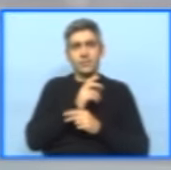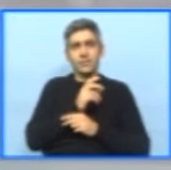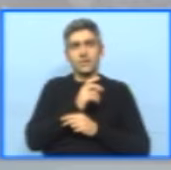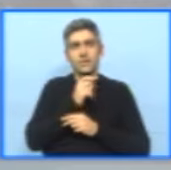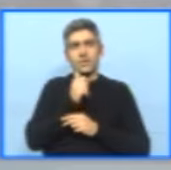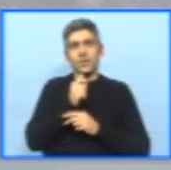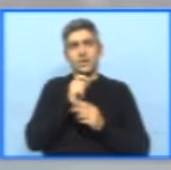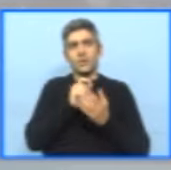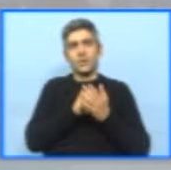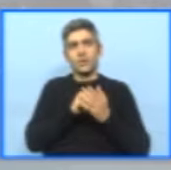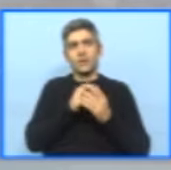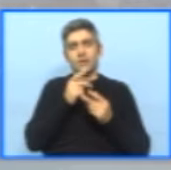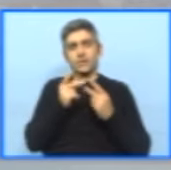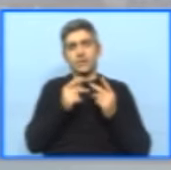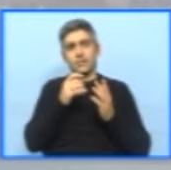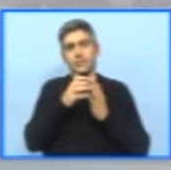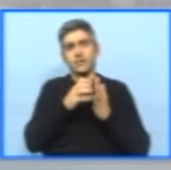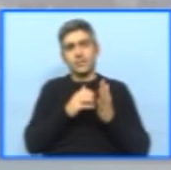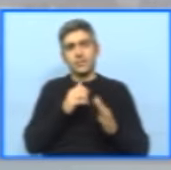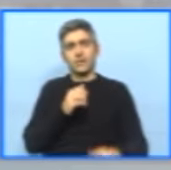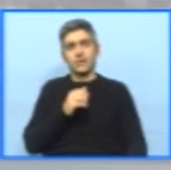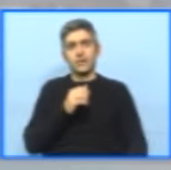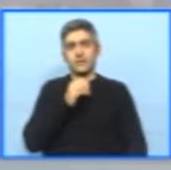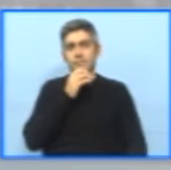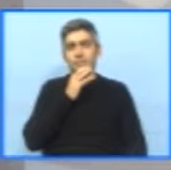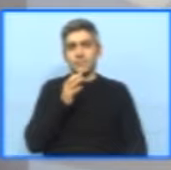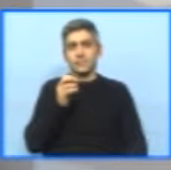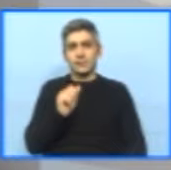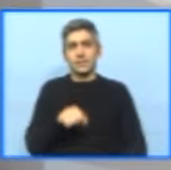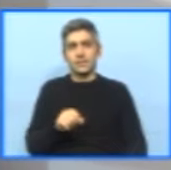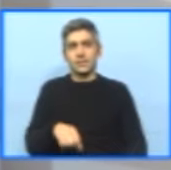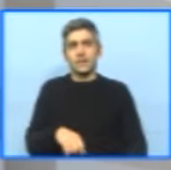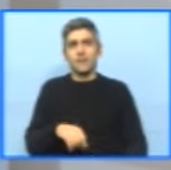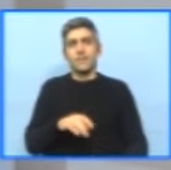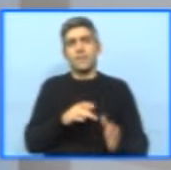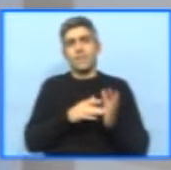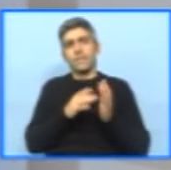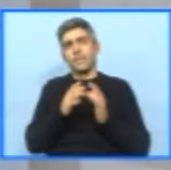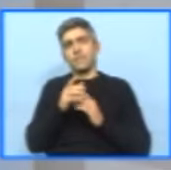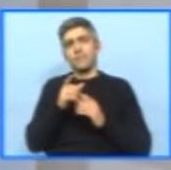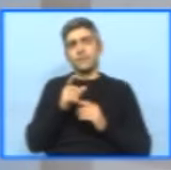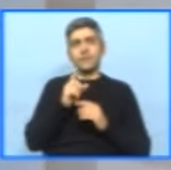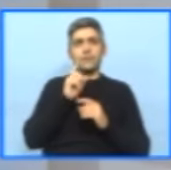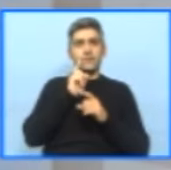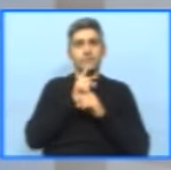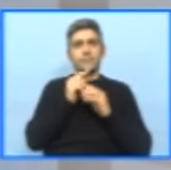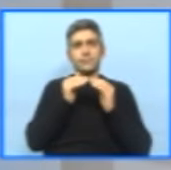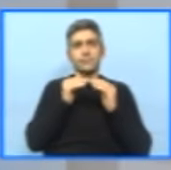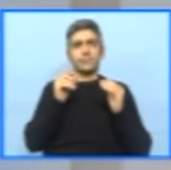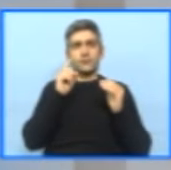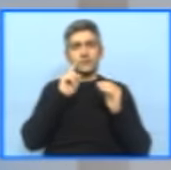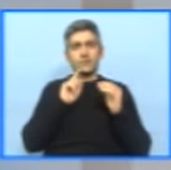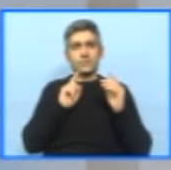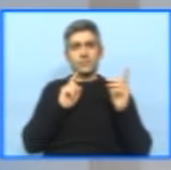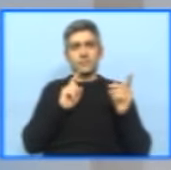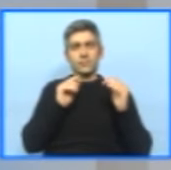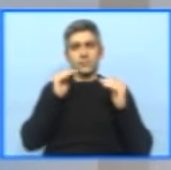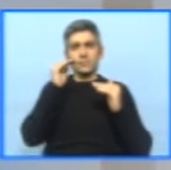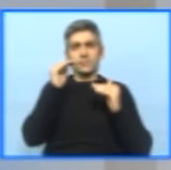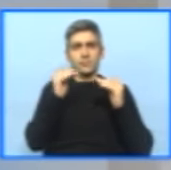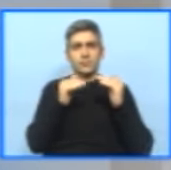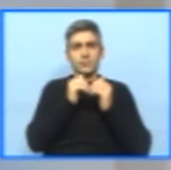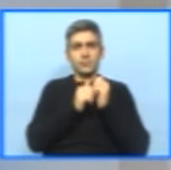bom ponto de partida para a análise ao texto. Sim, absolutamente. Eu acho que Jesus coloca-se praticamente ao mesmo nível desta mulher, precisamente colocando-se